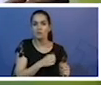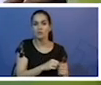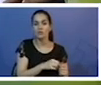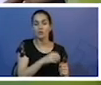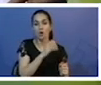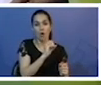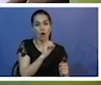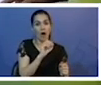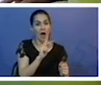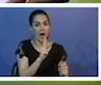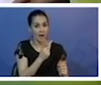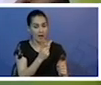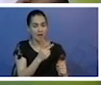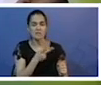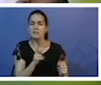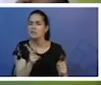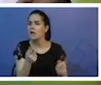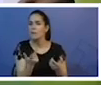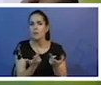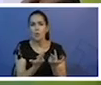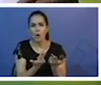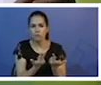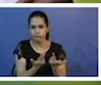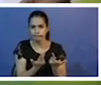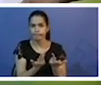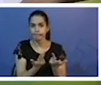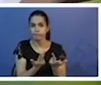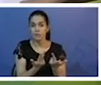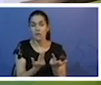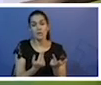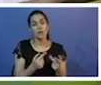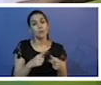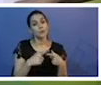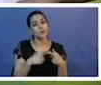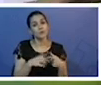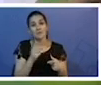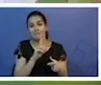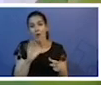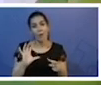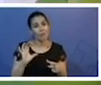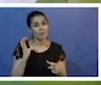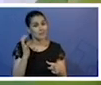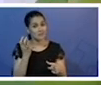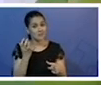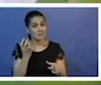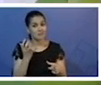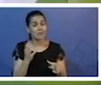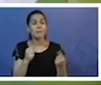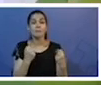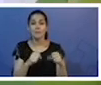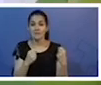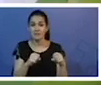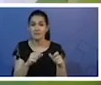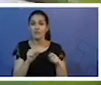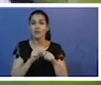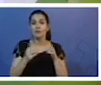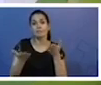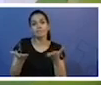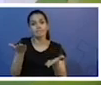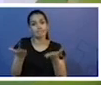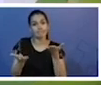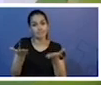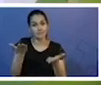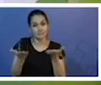ser liberados na mesma proporção. Se não acontecer isso, a gente tem que fazer o balanceamento